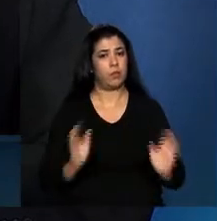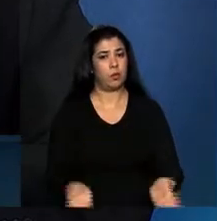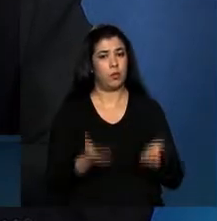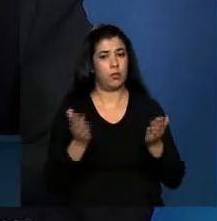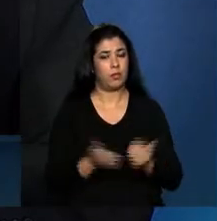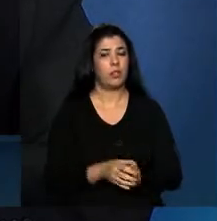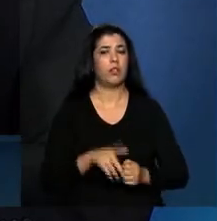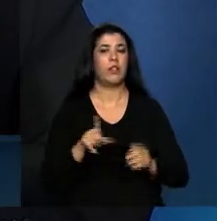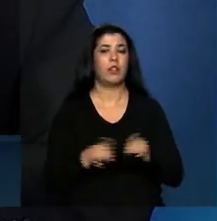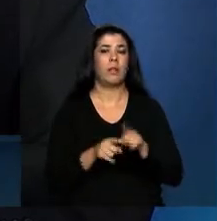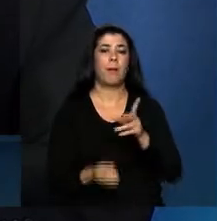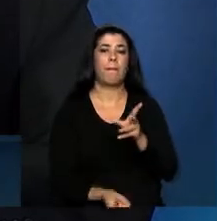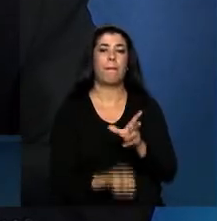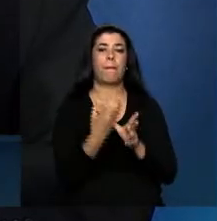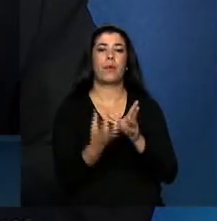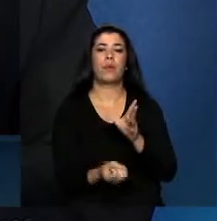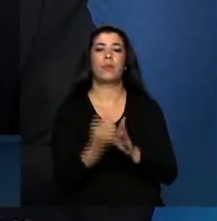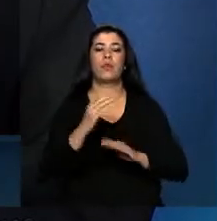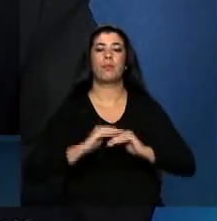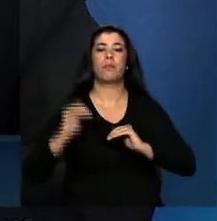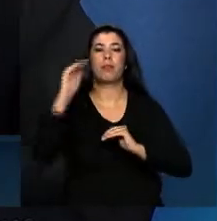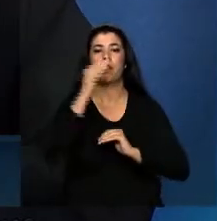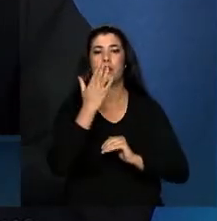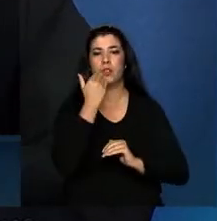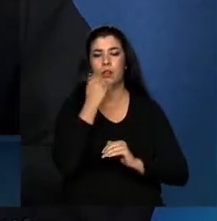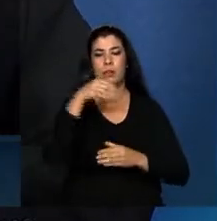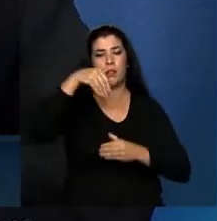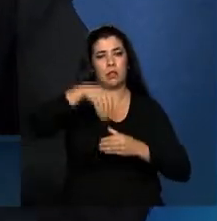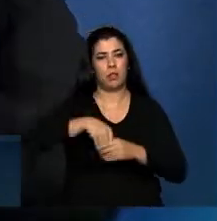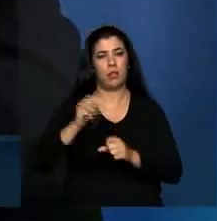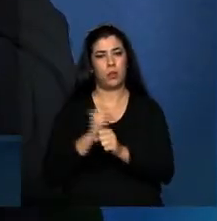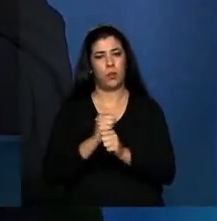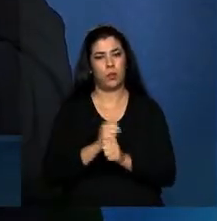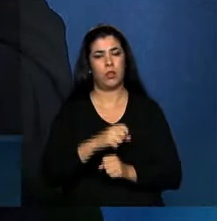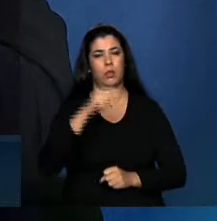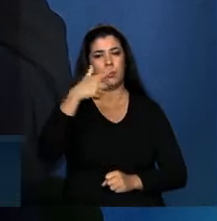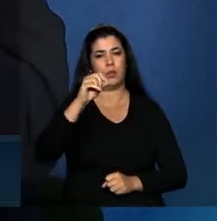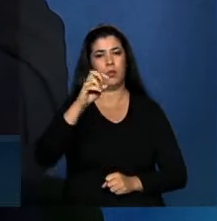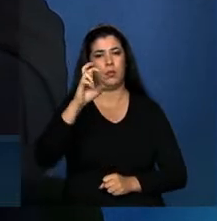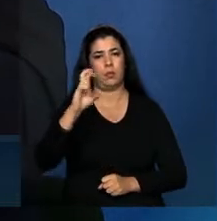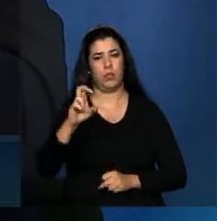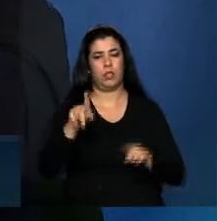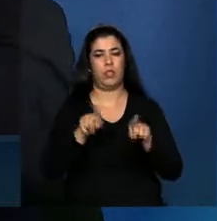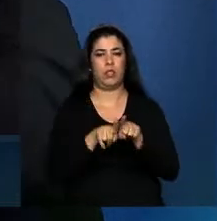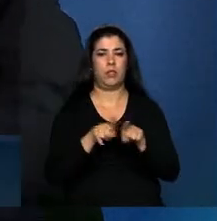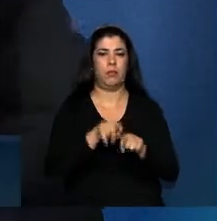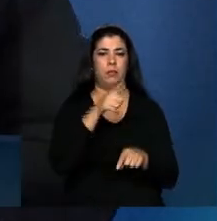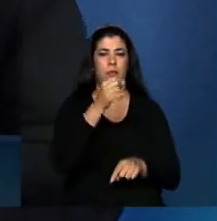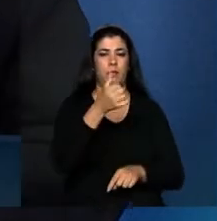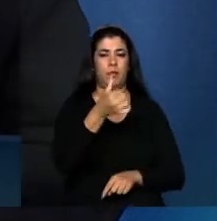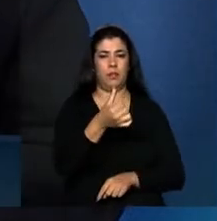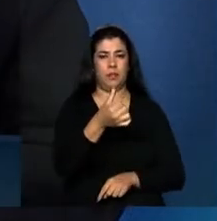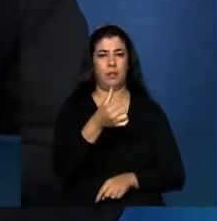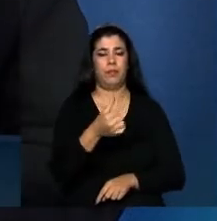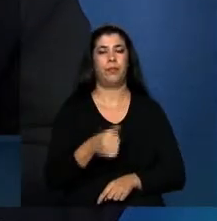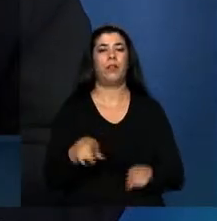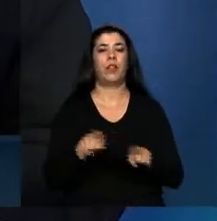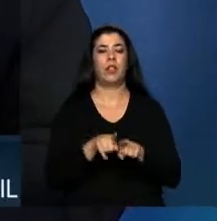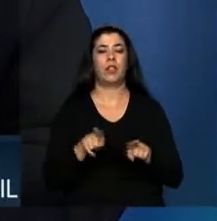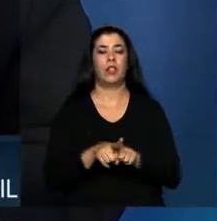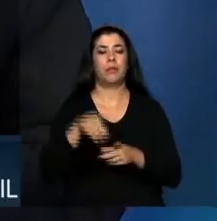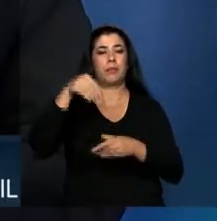safra 2015 e 2016. Dentro do item da reforma agrária, eu tinha quase passando, nós temos um